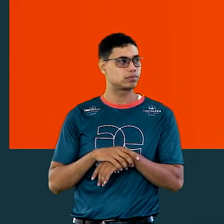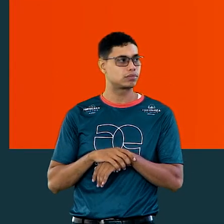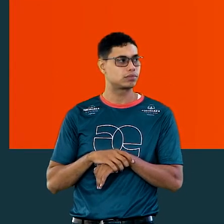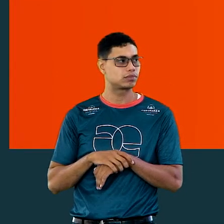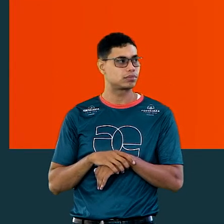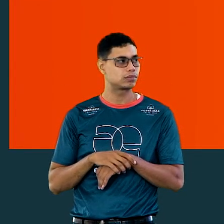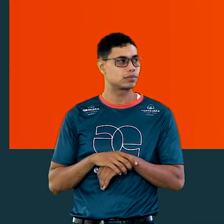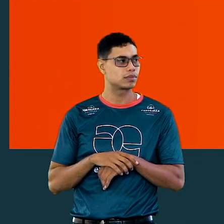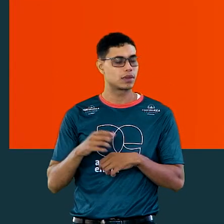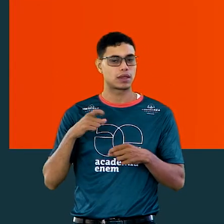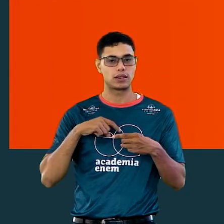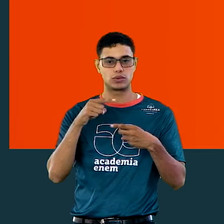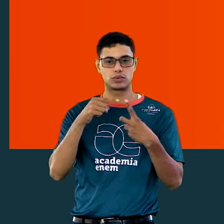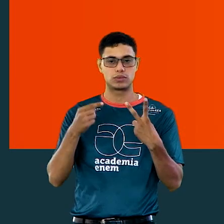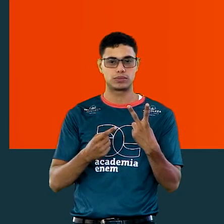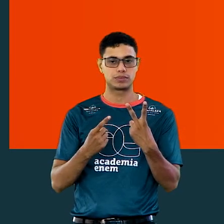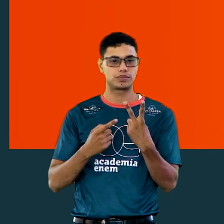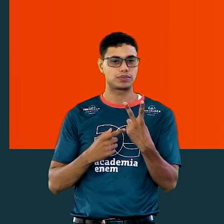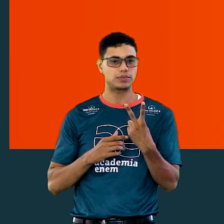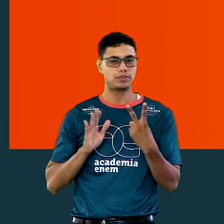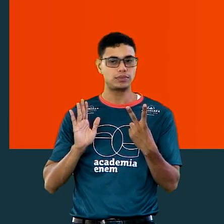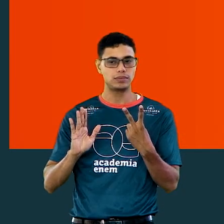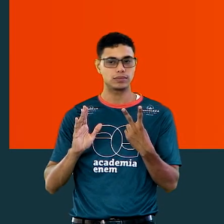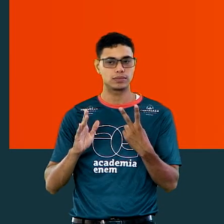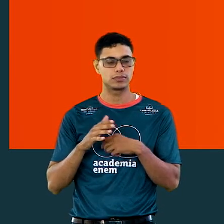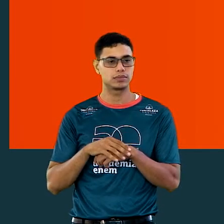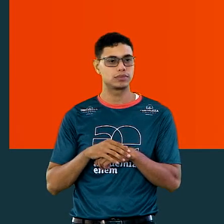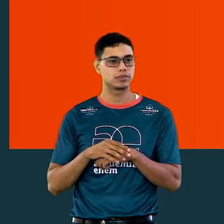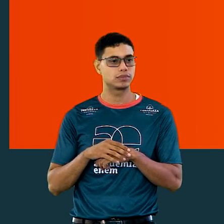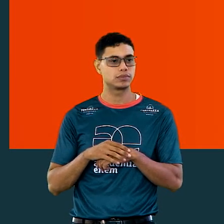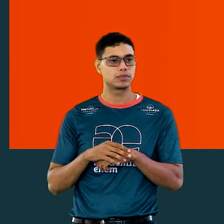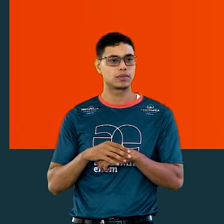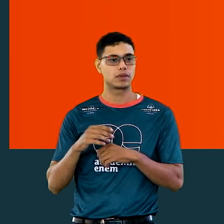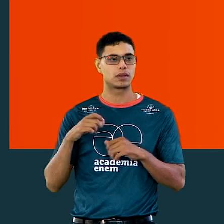Legal. Tenho duas. Mas de acordo com as